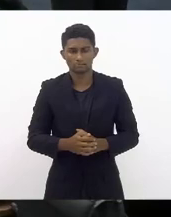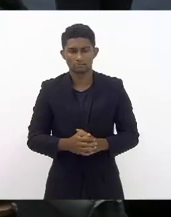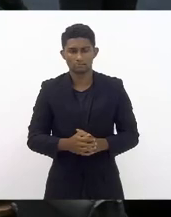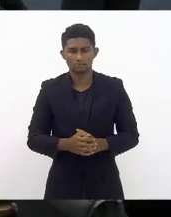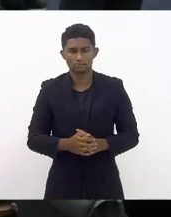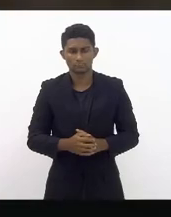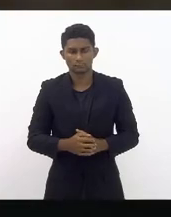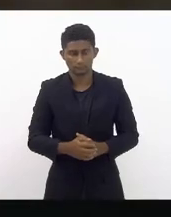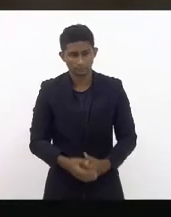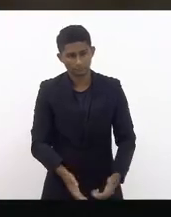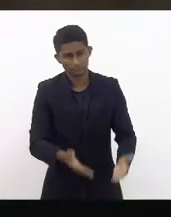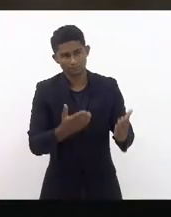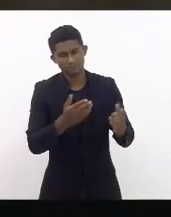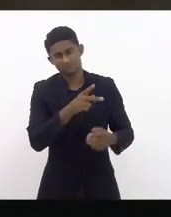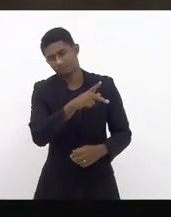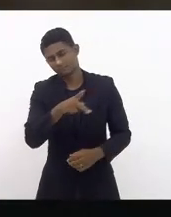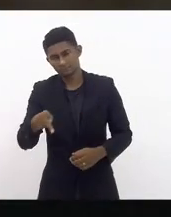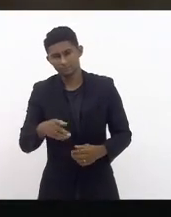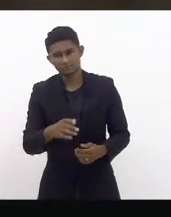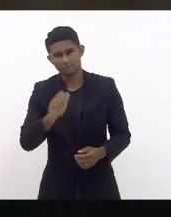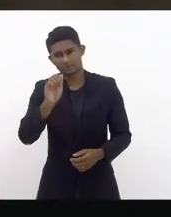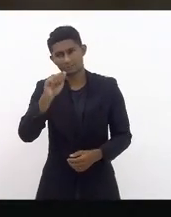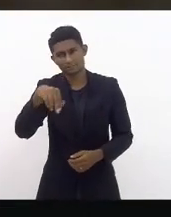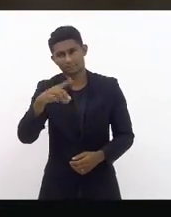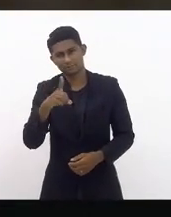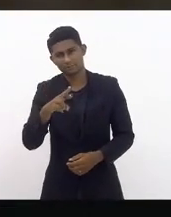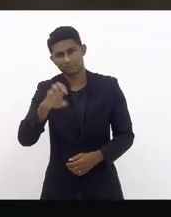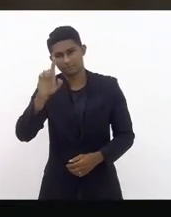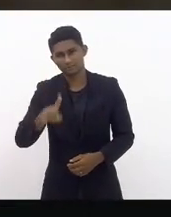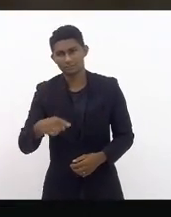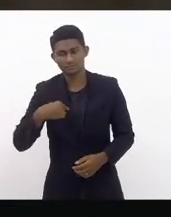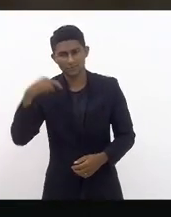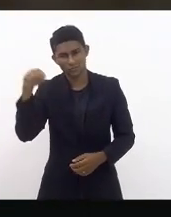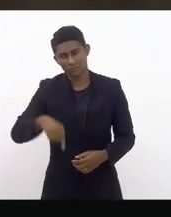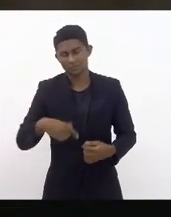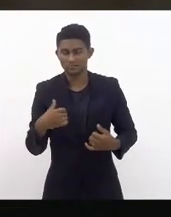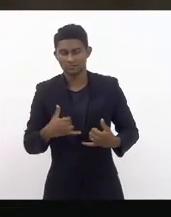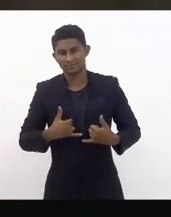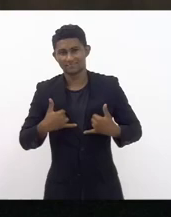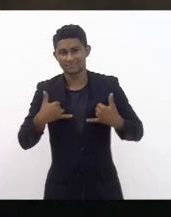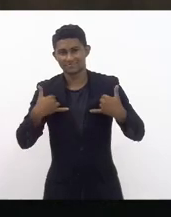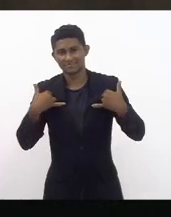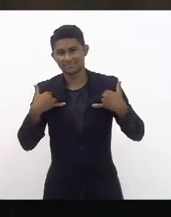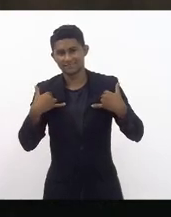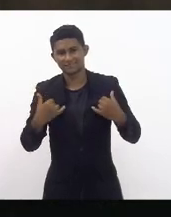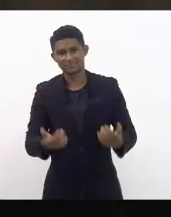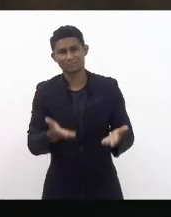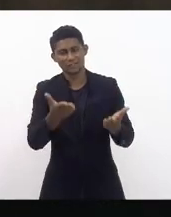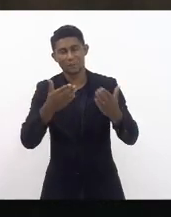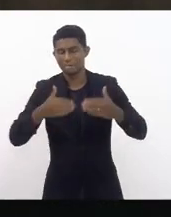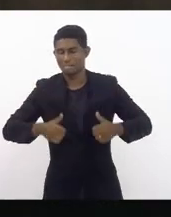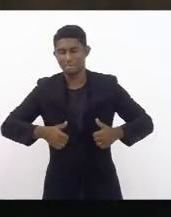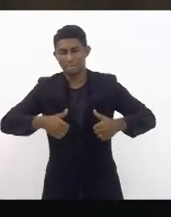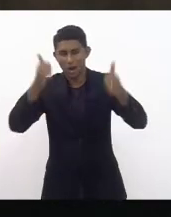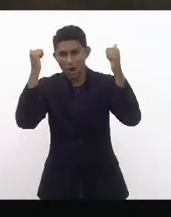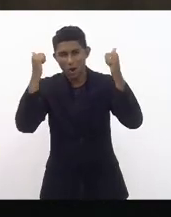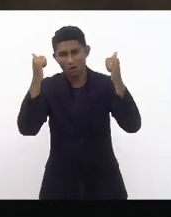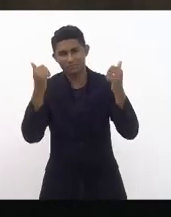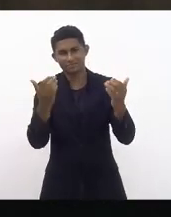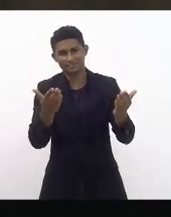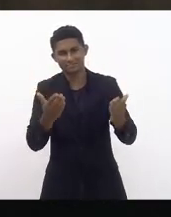Senhor presidente André Siciliano, é uma honra. O senhor é o melhor.